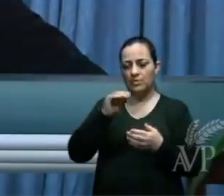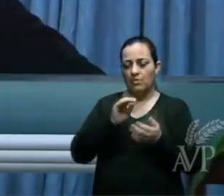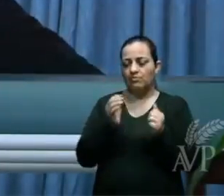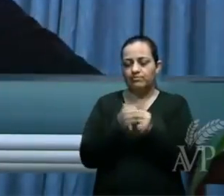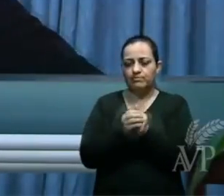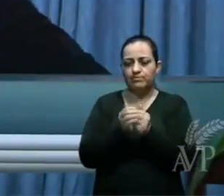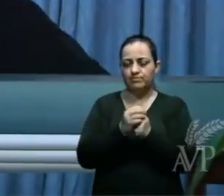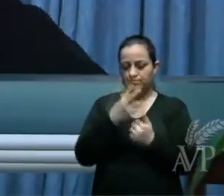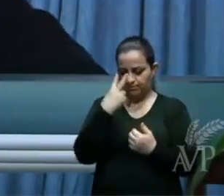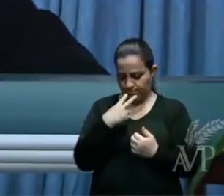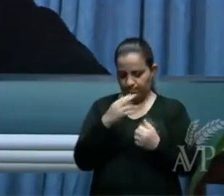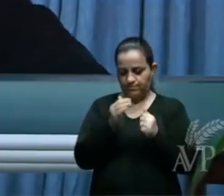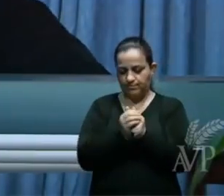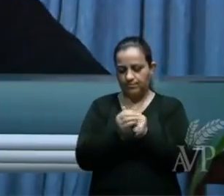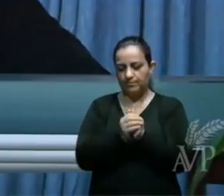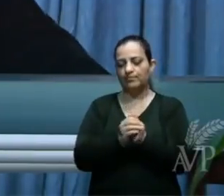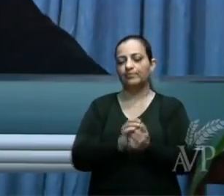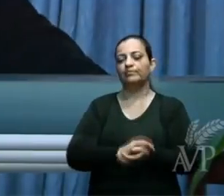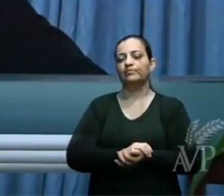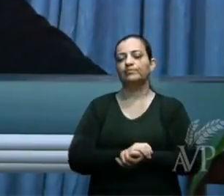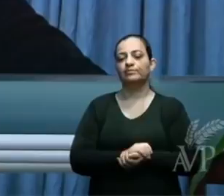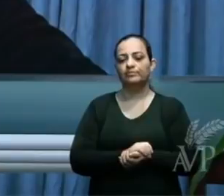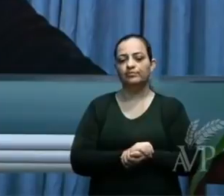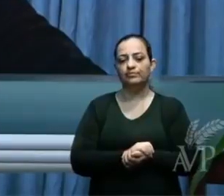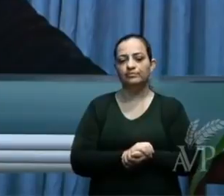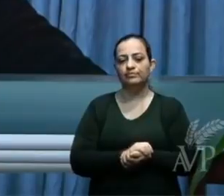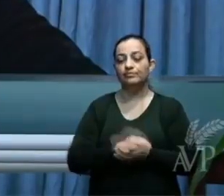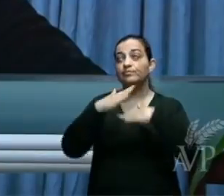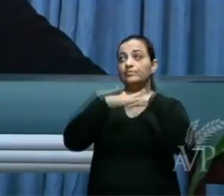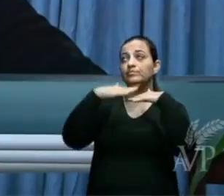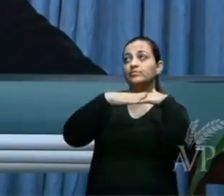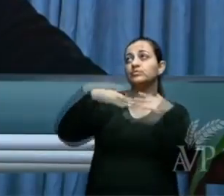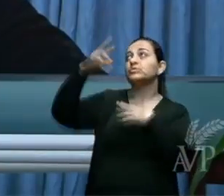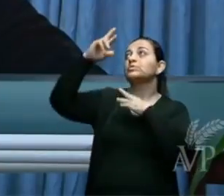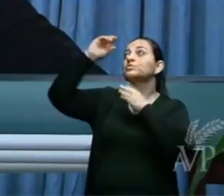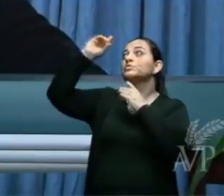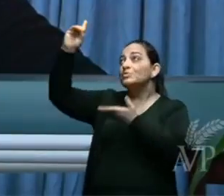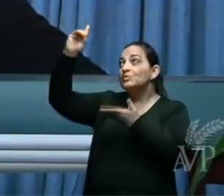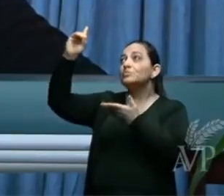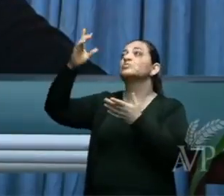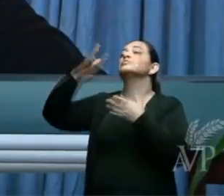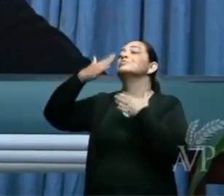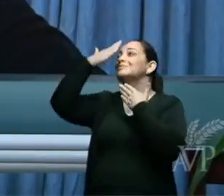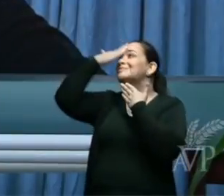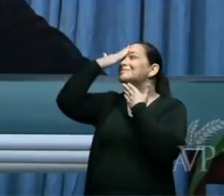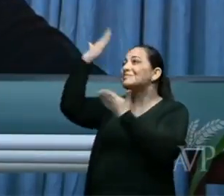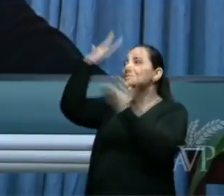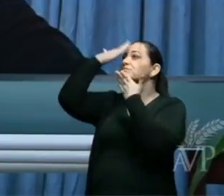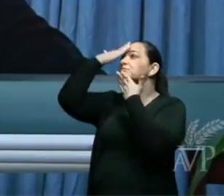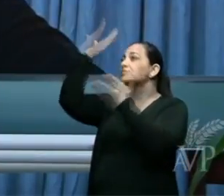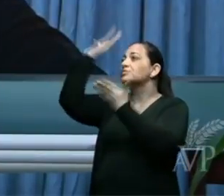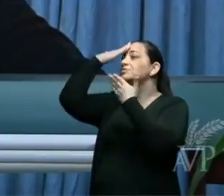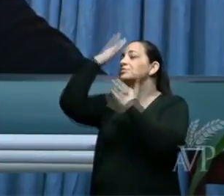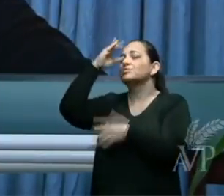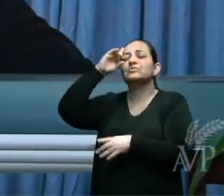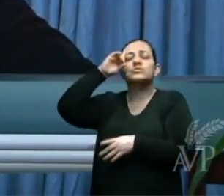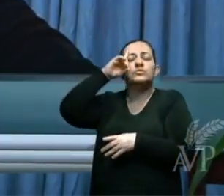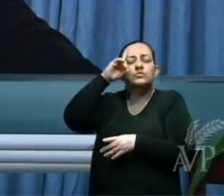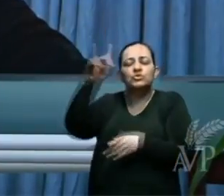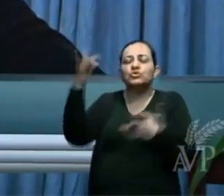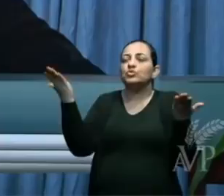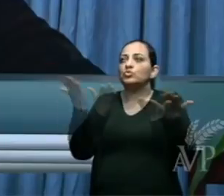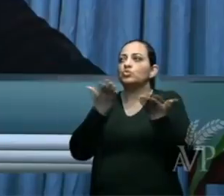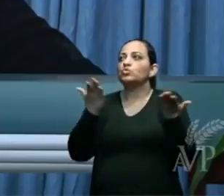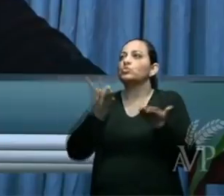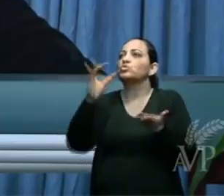frotas sua fronte precioso pai nós queremos lhe agradecer por esse dia